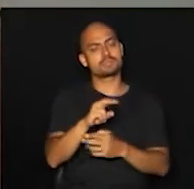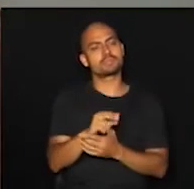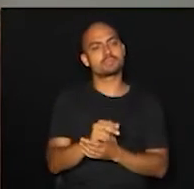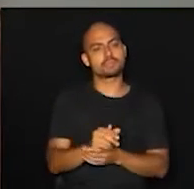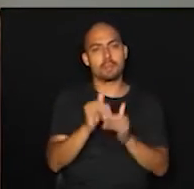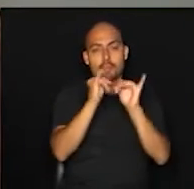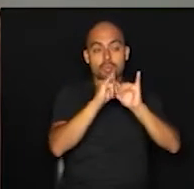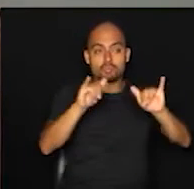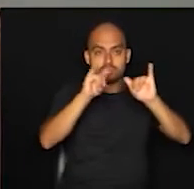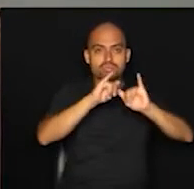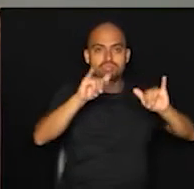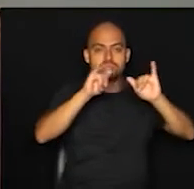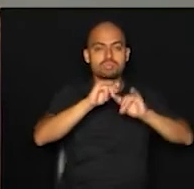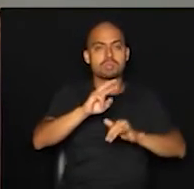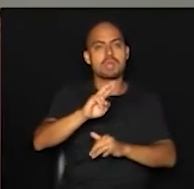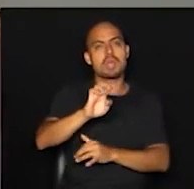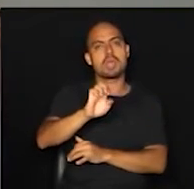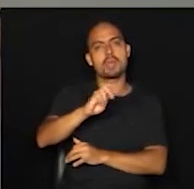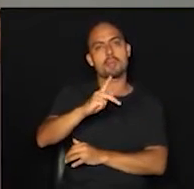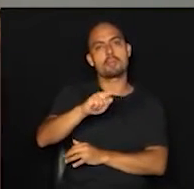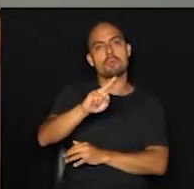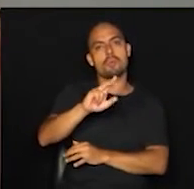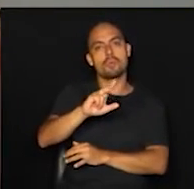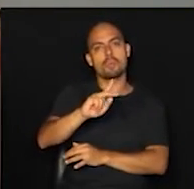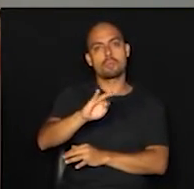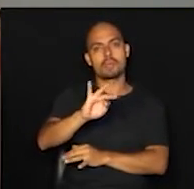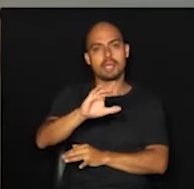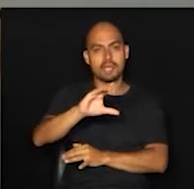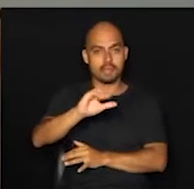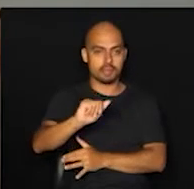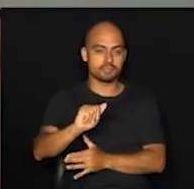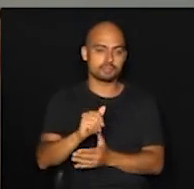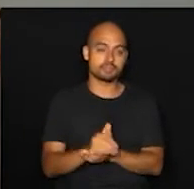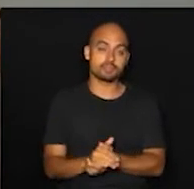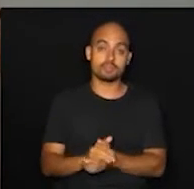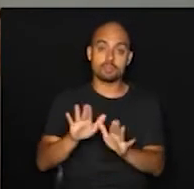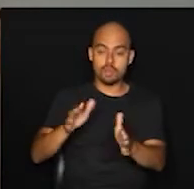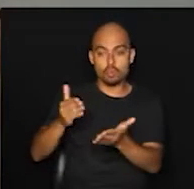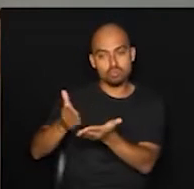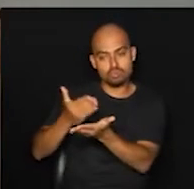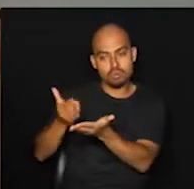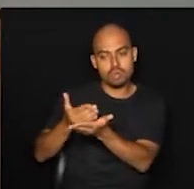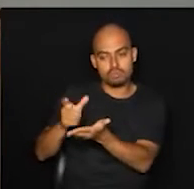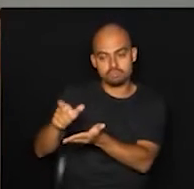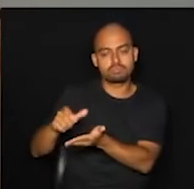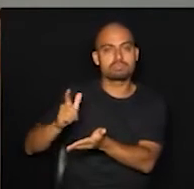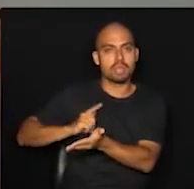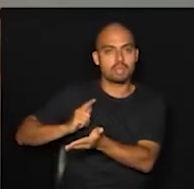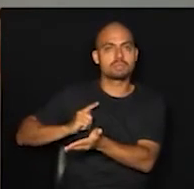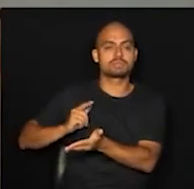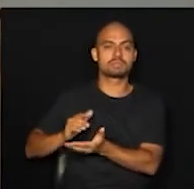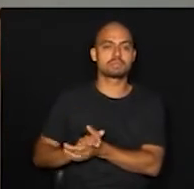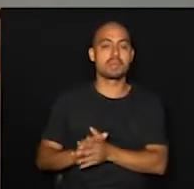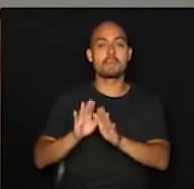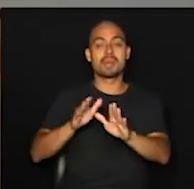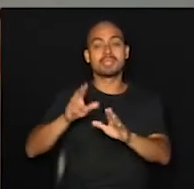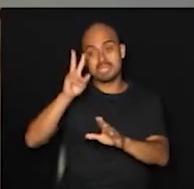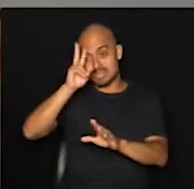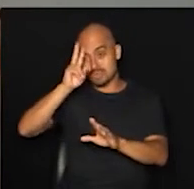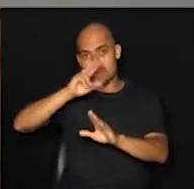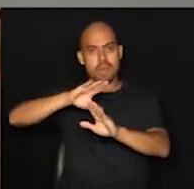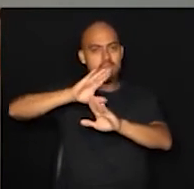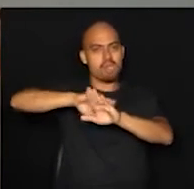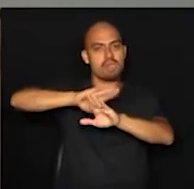está muito mais pesquisado e detalhado no livro do professor Matheus. Então, assim, essa história não foi contada. A história